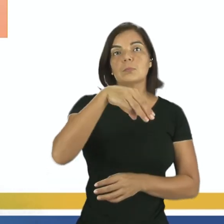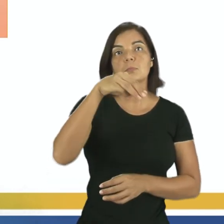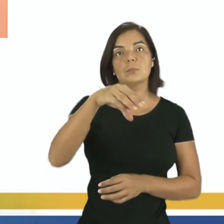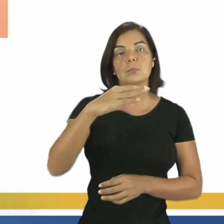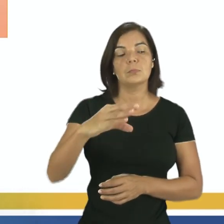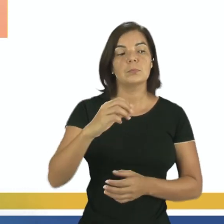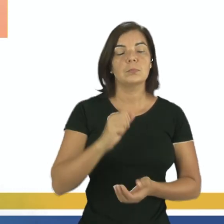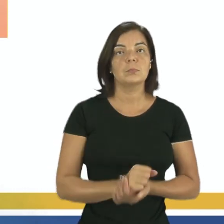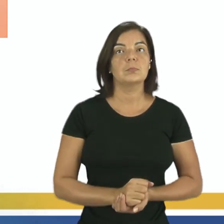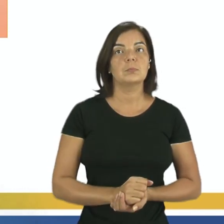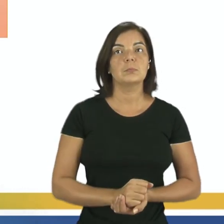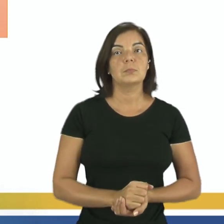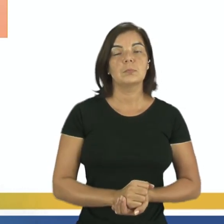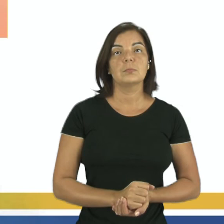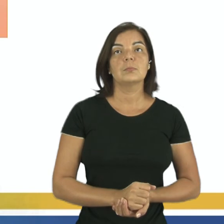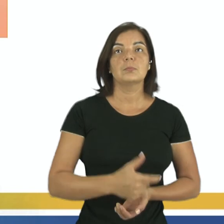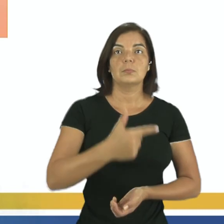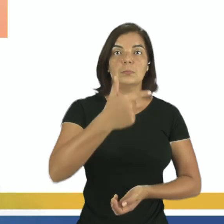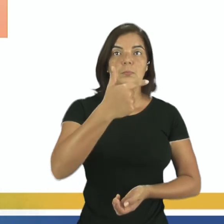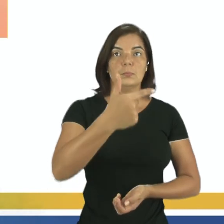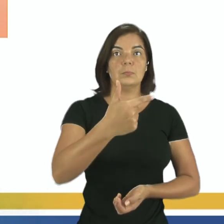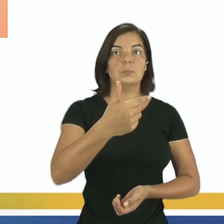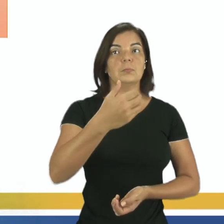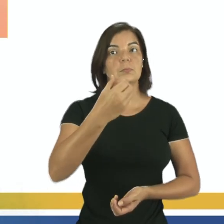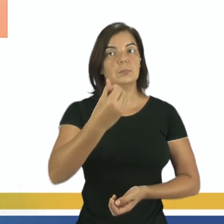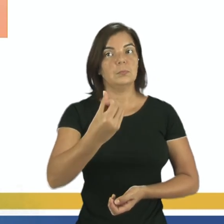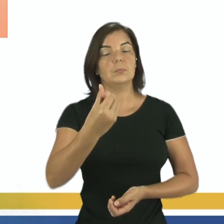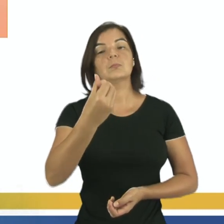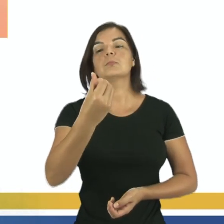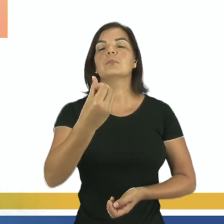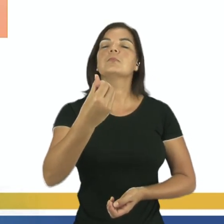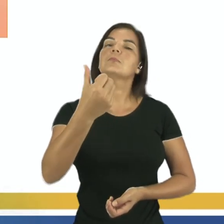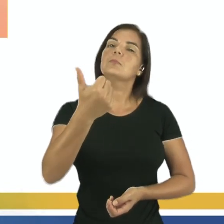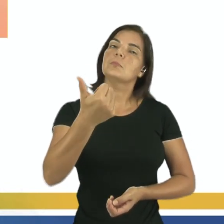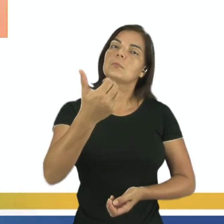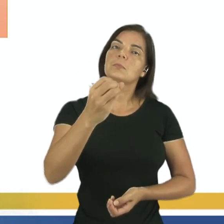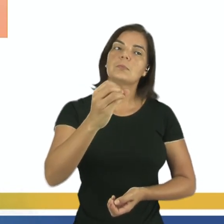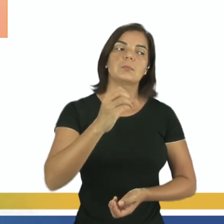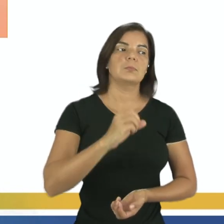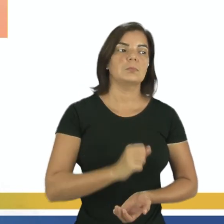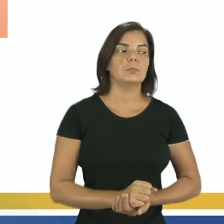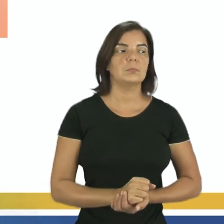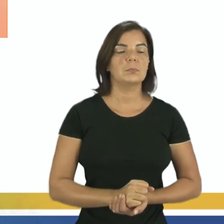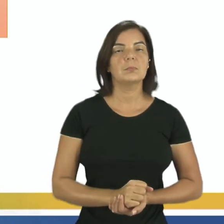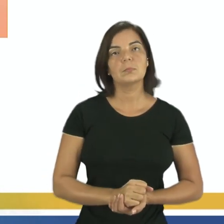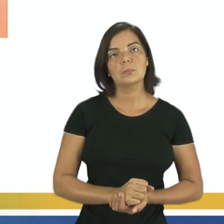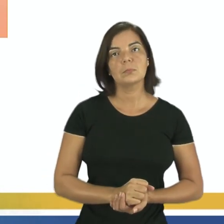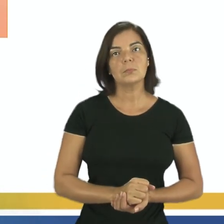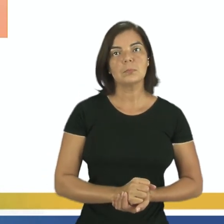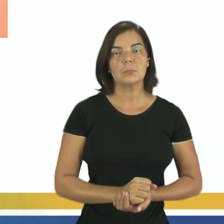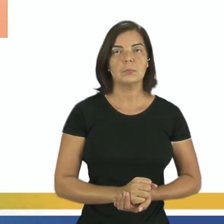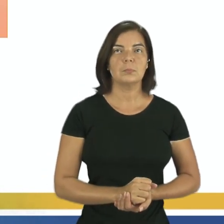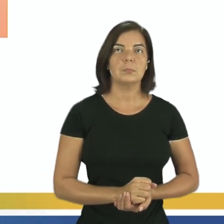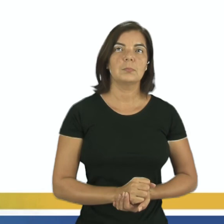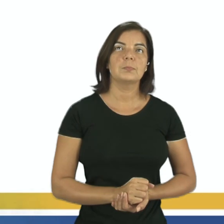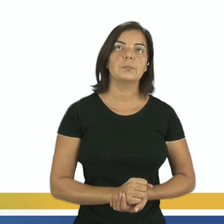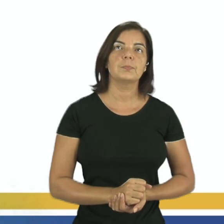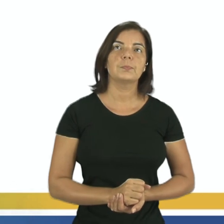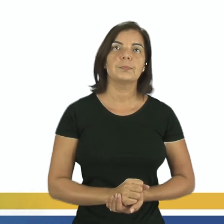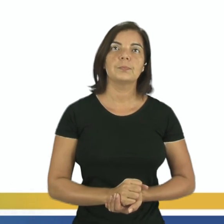né, o 2.160, ele é o menor múltiplo comum do 432 e do